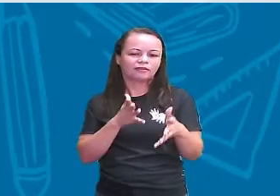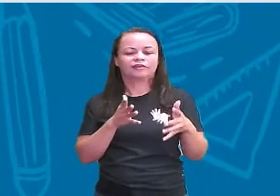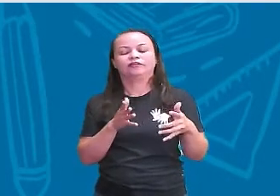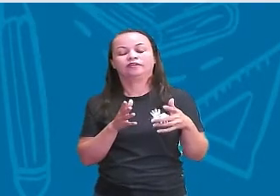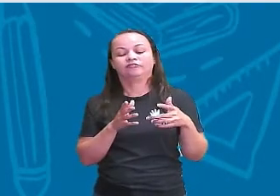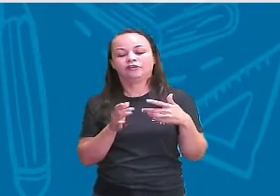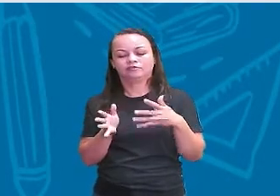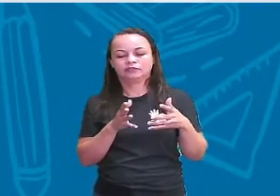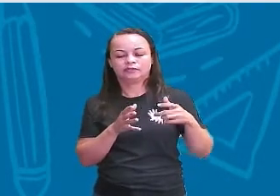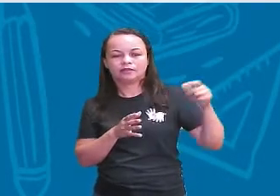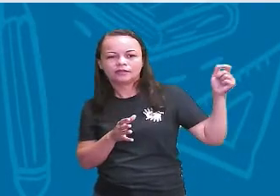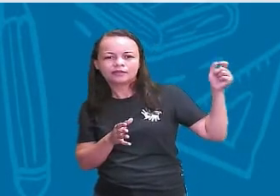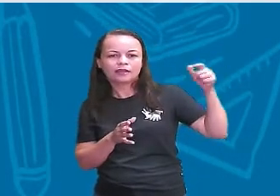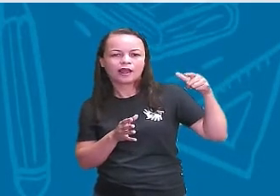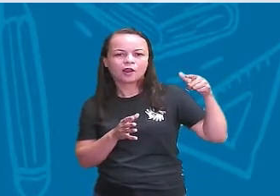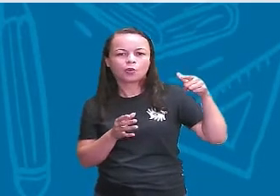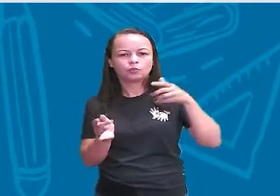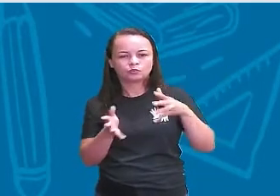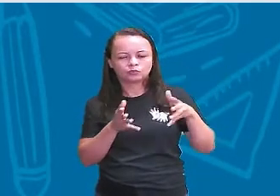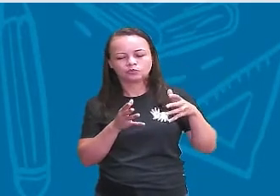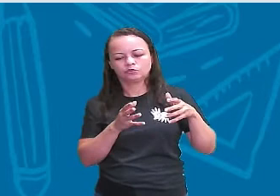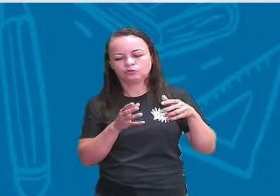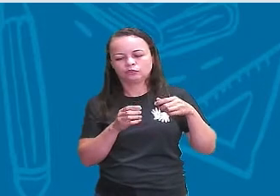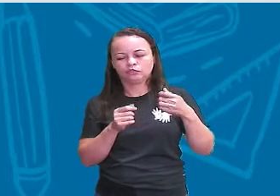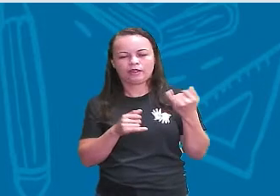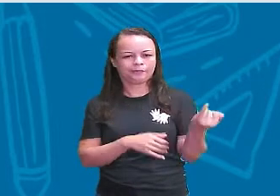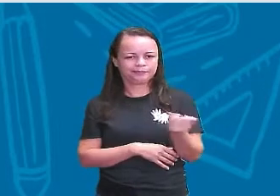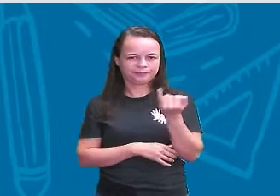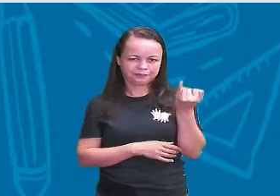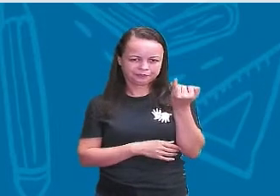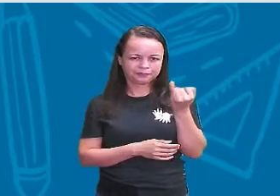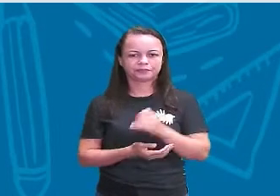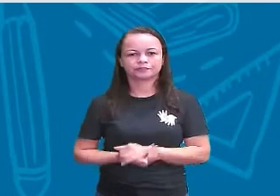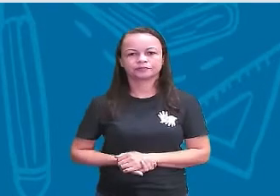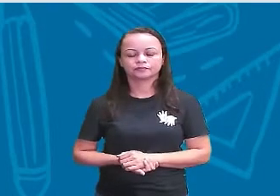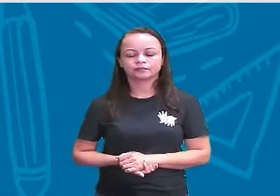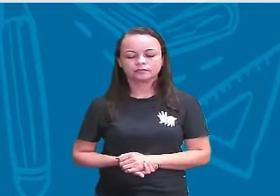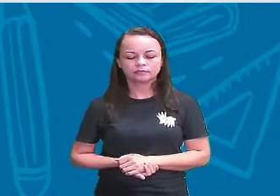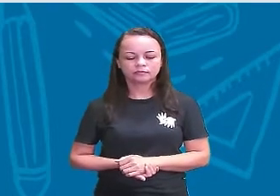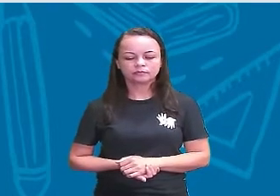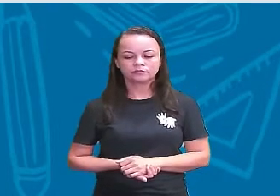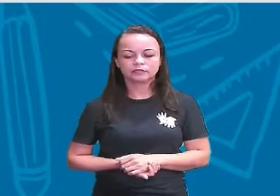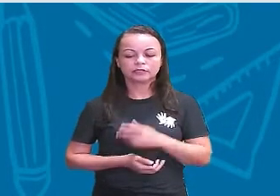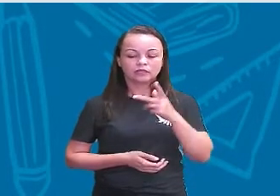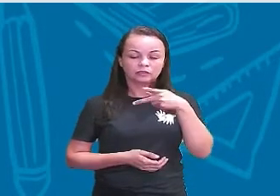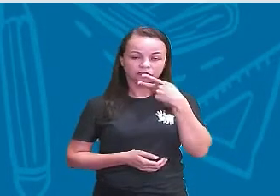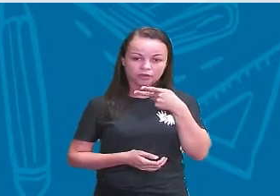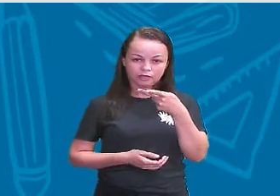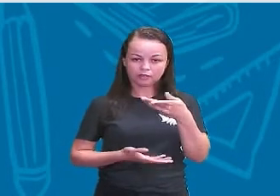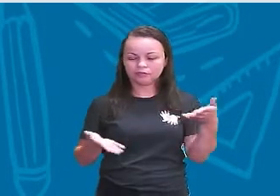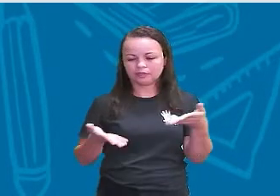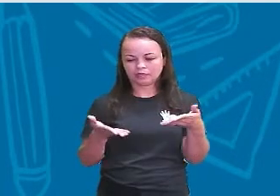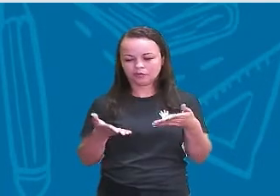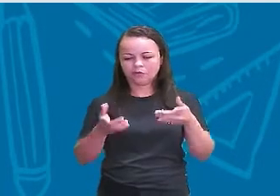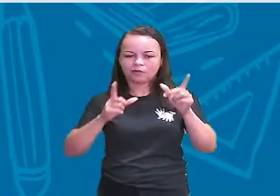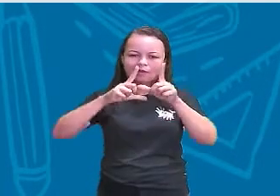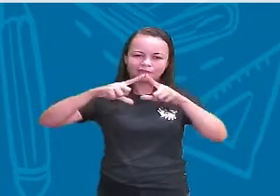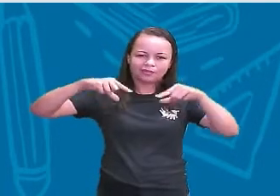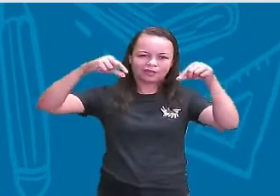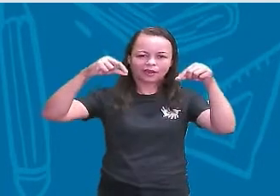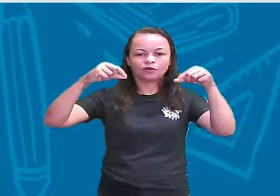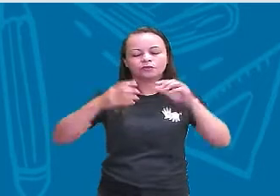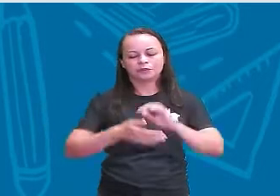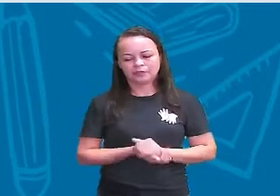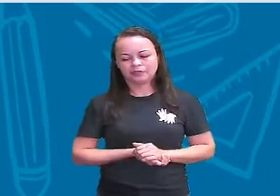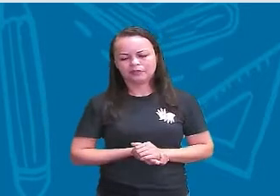luz também é extremamente importante. E aí a gente fala agora um pouco da Lua, tá certo? Porque muitas